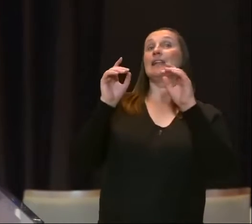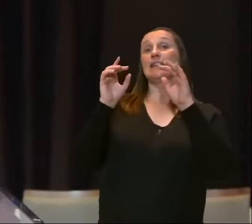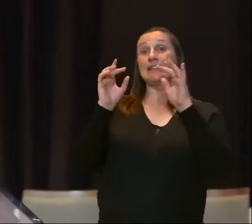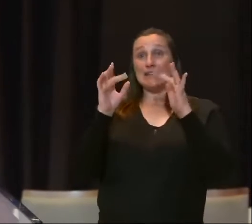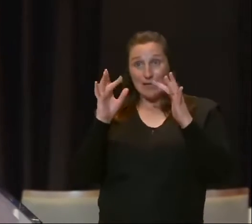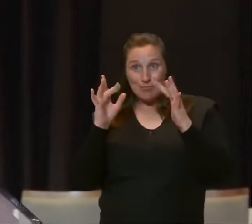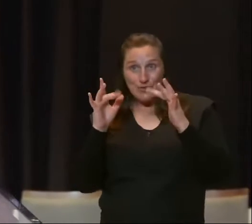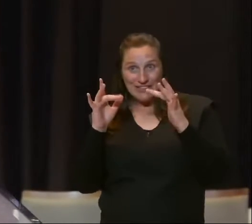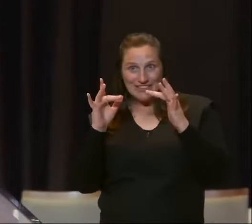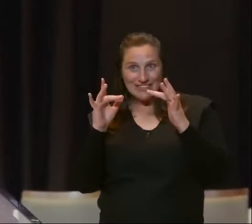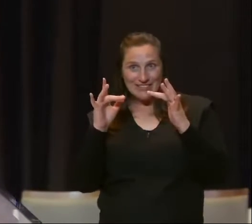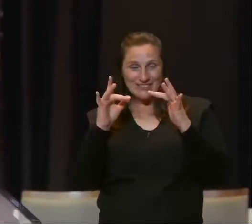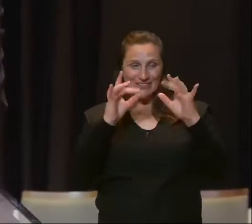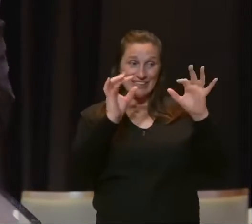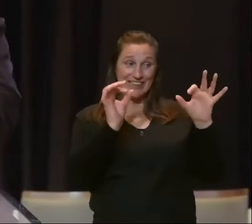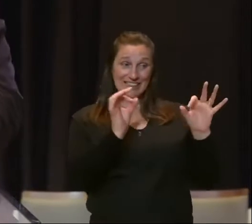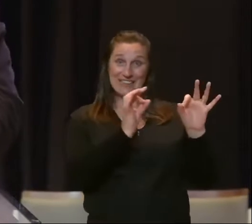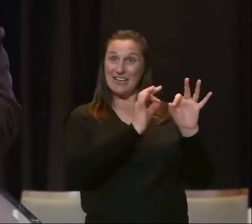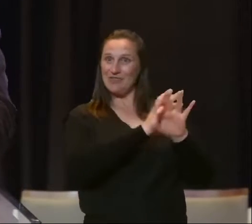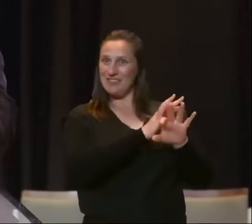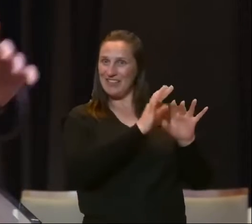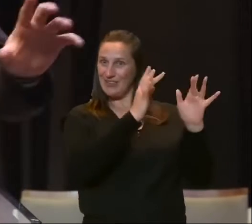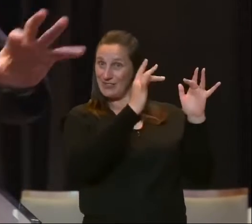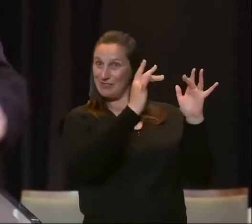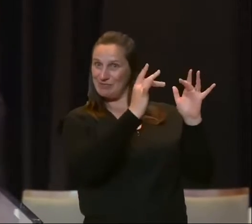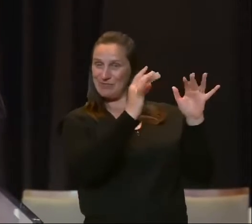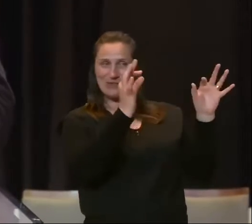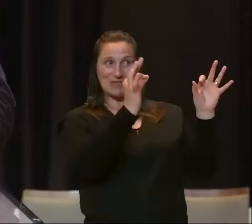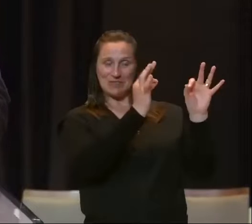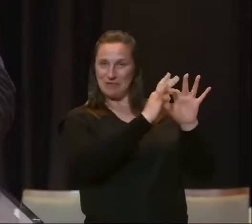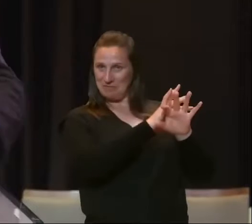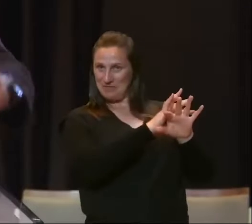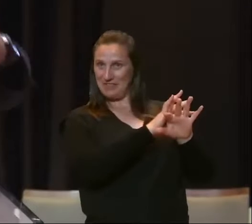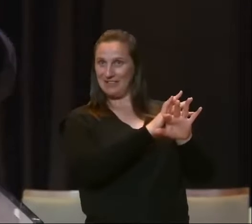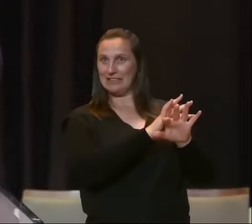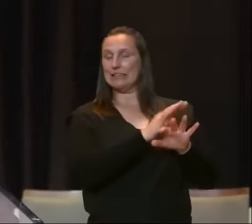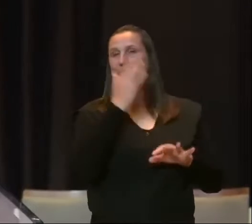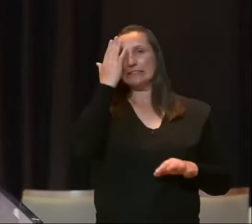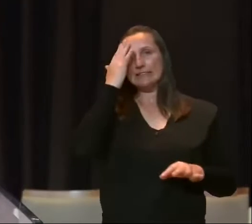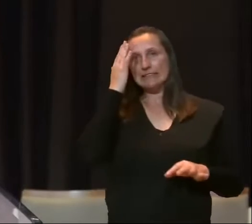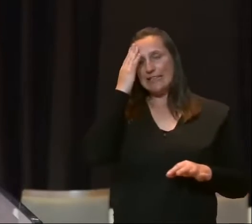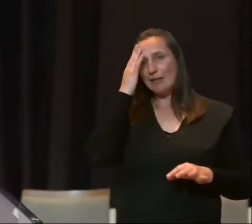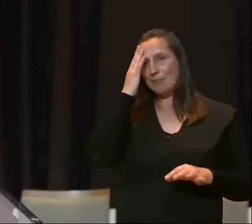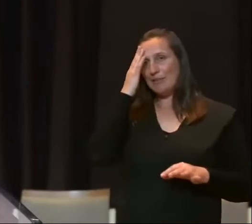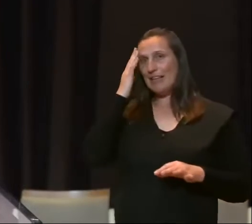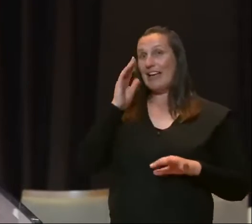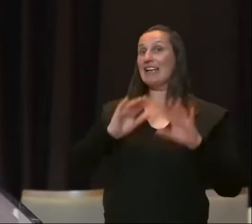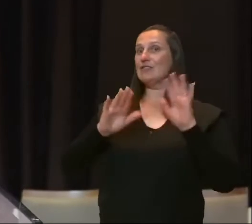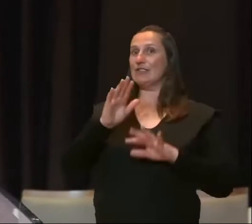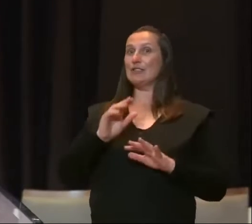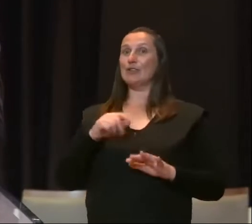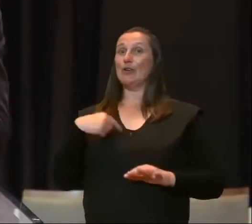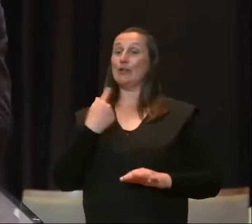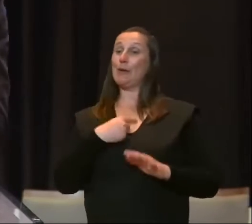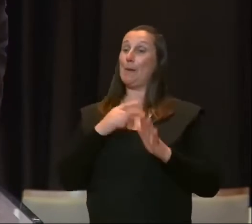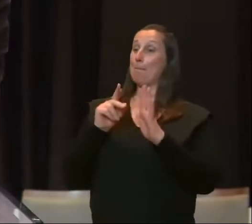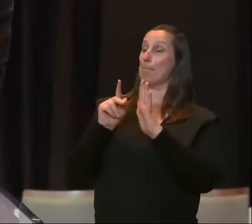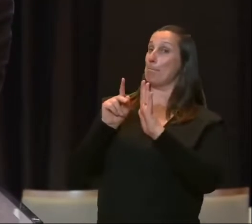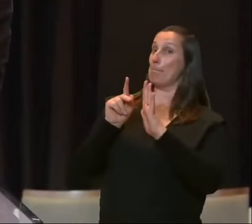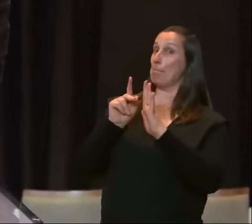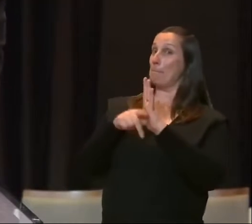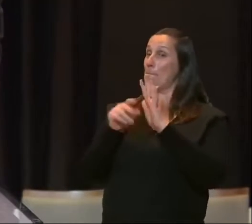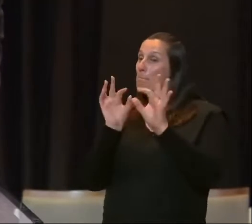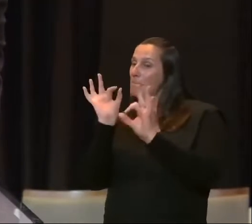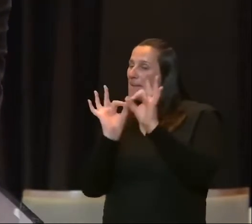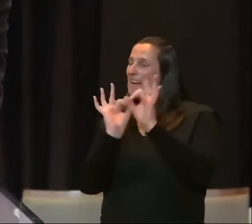E eu tinha feito planos. O problema é que a gente faz planos, né? A gente constrói o castelinho de areia. Eu vou casar com tantos anos, vai